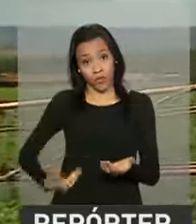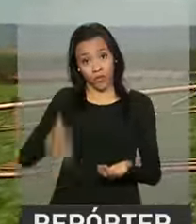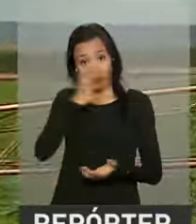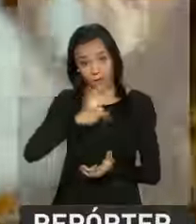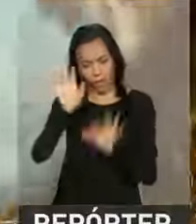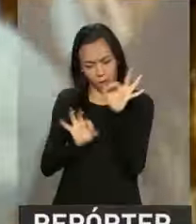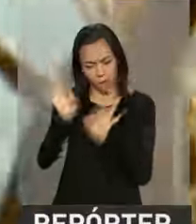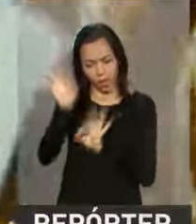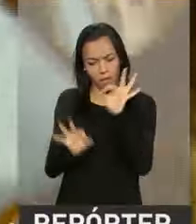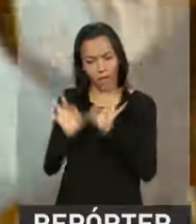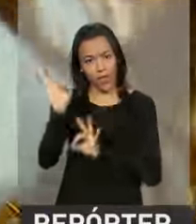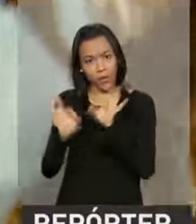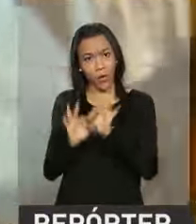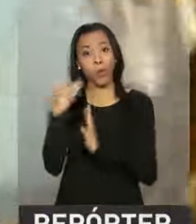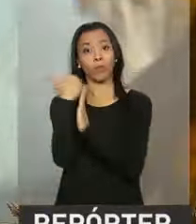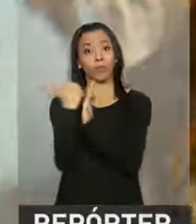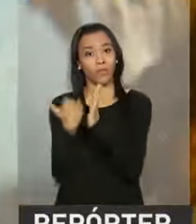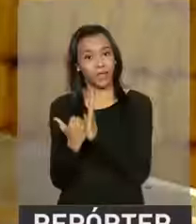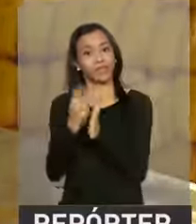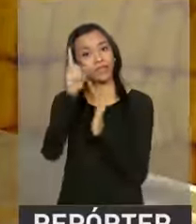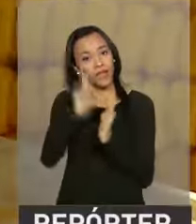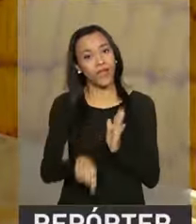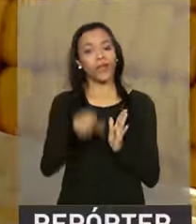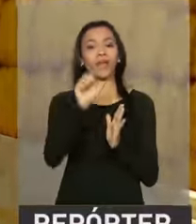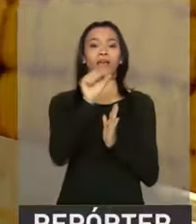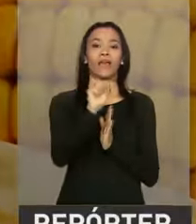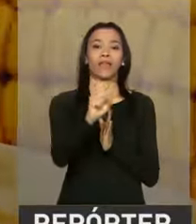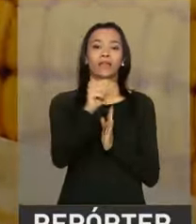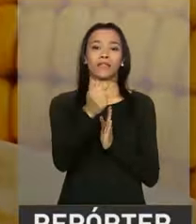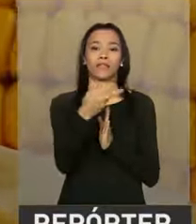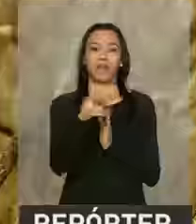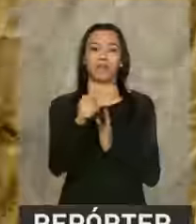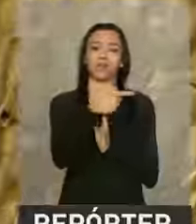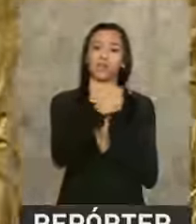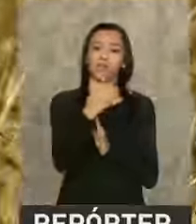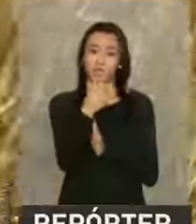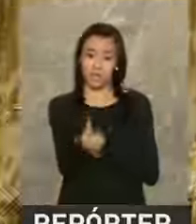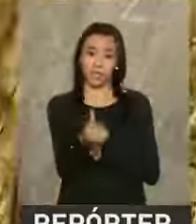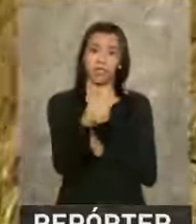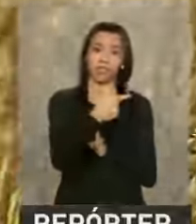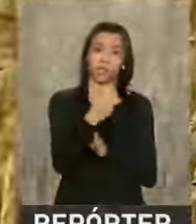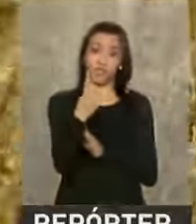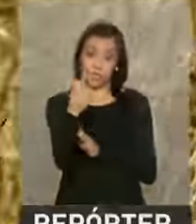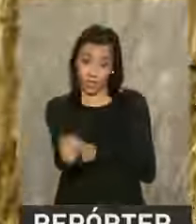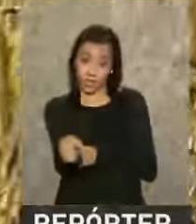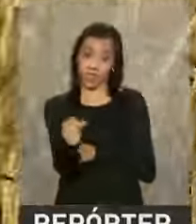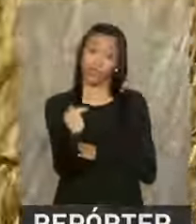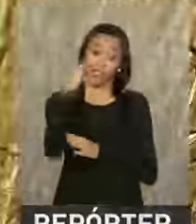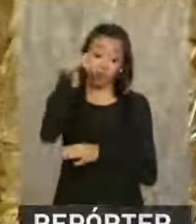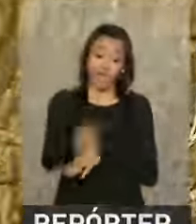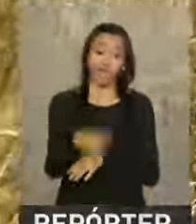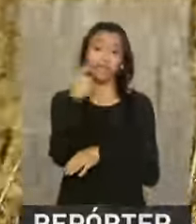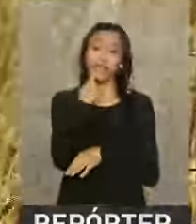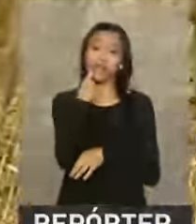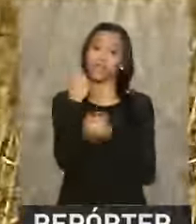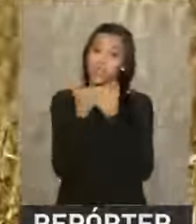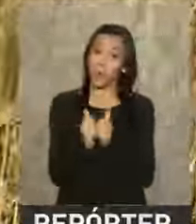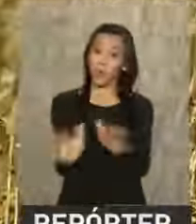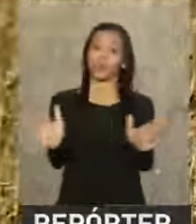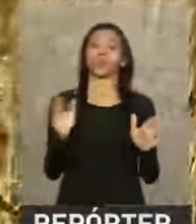de medidas. É o novo Plano Safra 2016-2017, que entrou em vigor nesta sexta-feira e